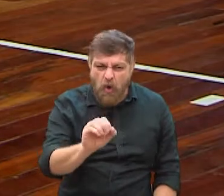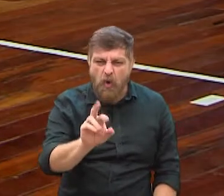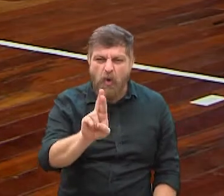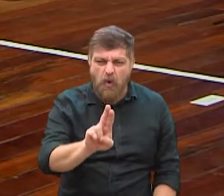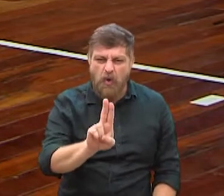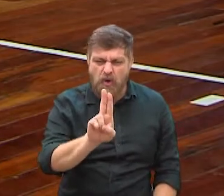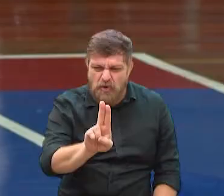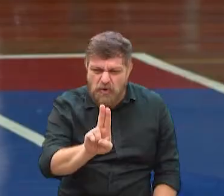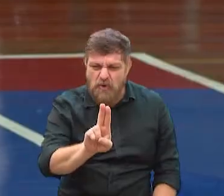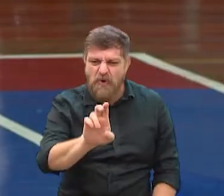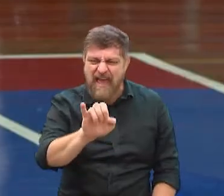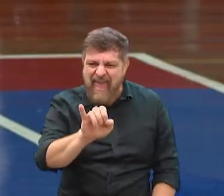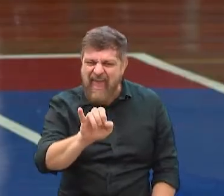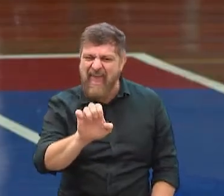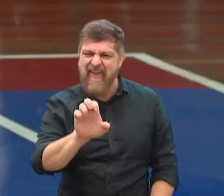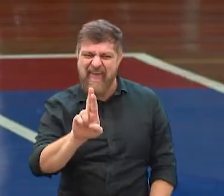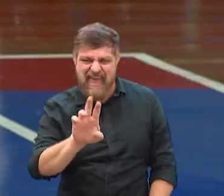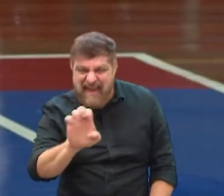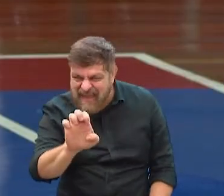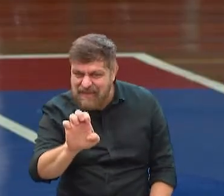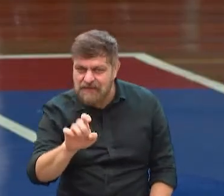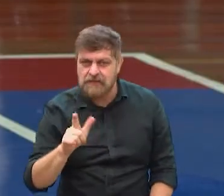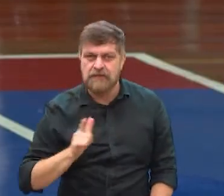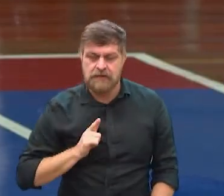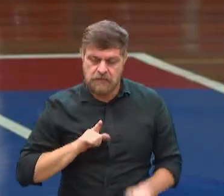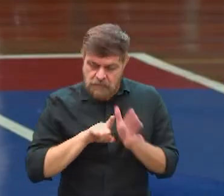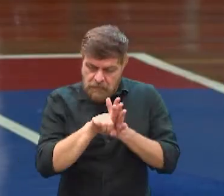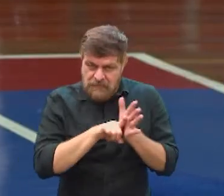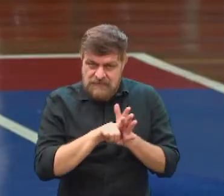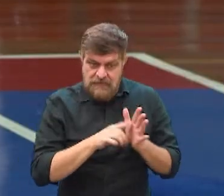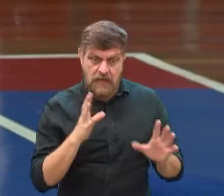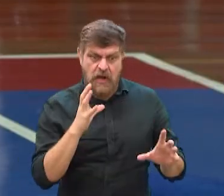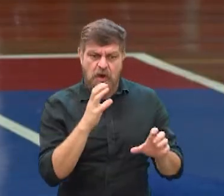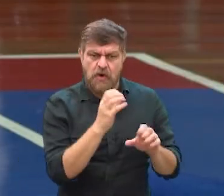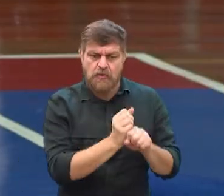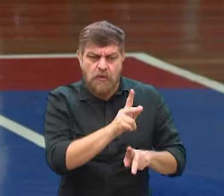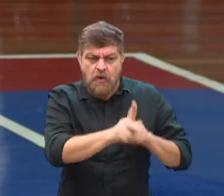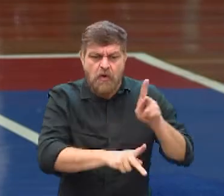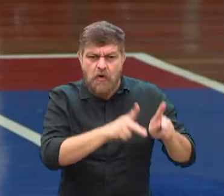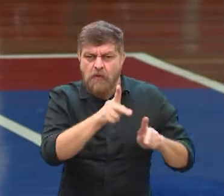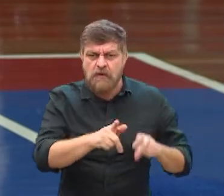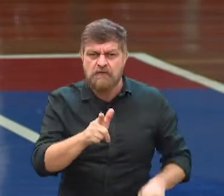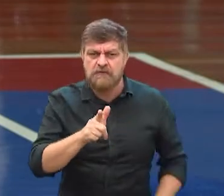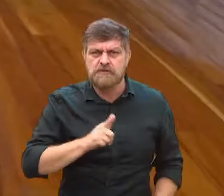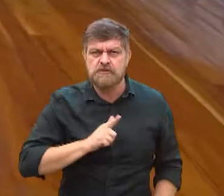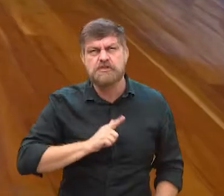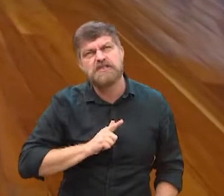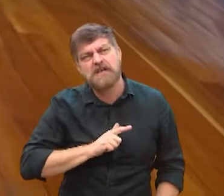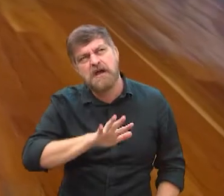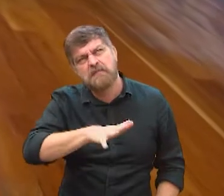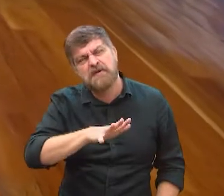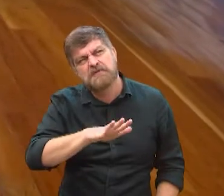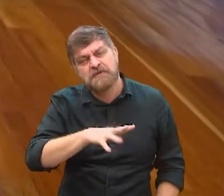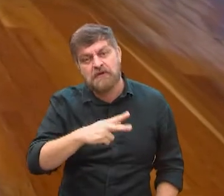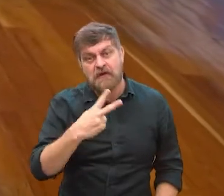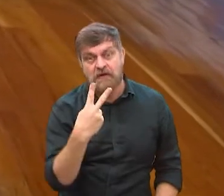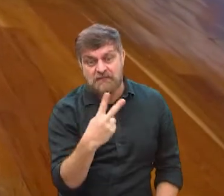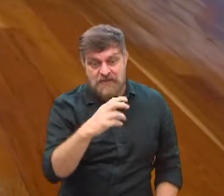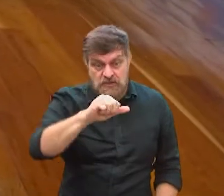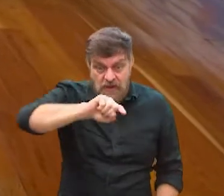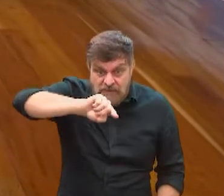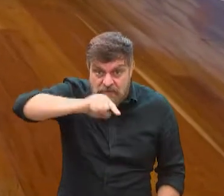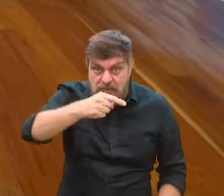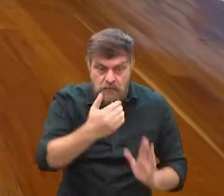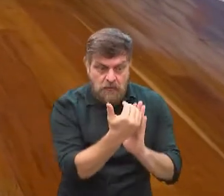ouvido falar. E eu vi uma matéria falando do IBGE que reduziu a população de Goiôerê, tinha 29 mil, caiu